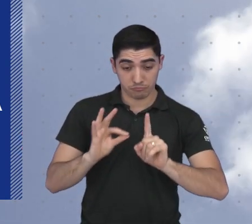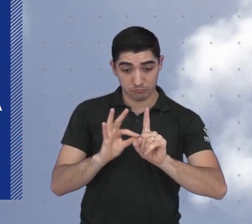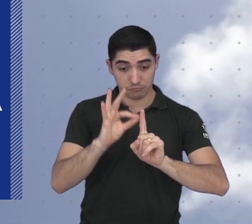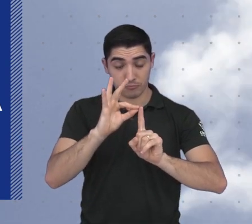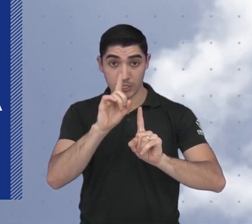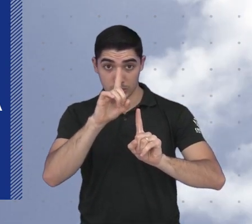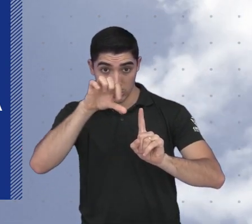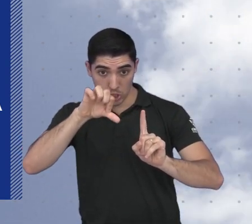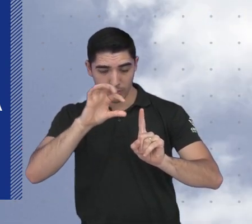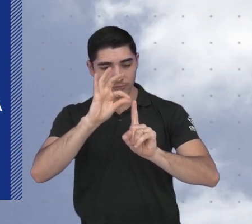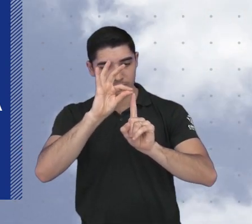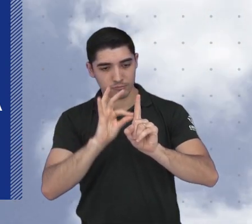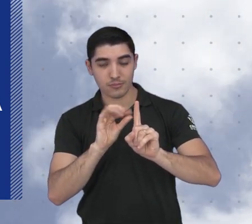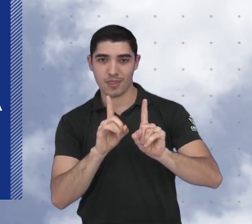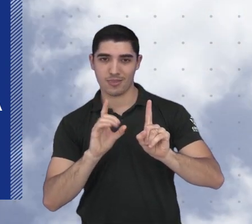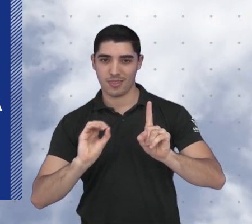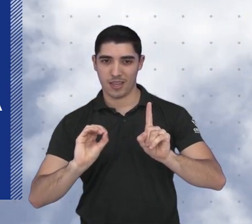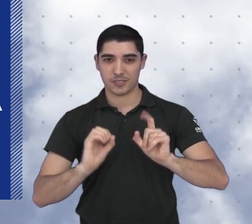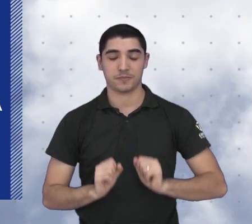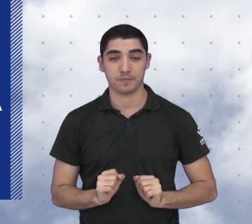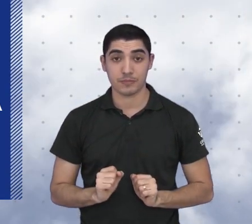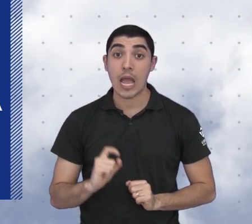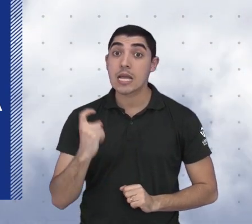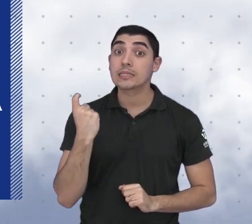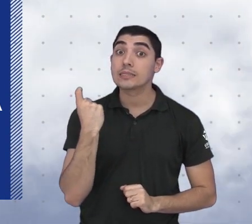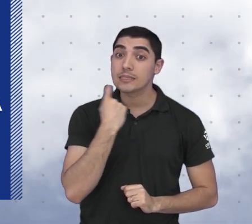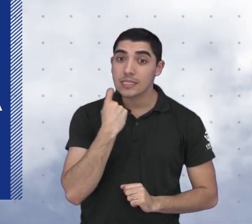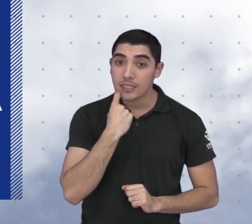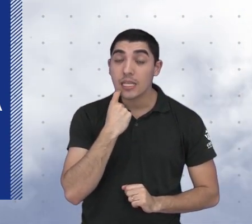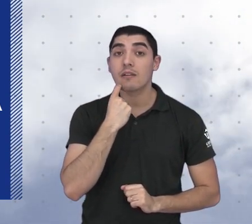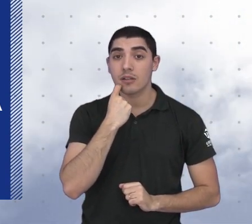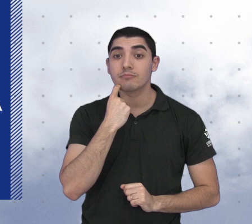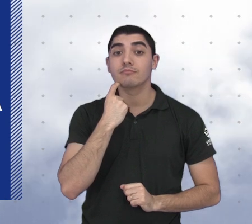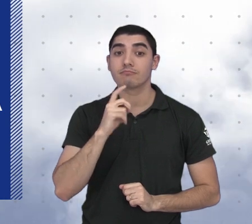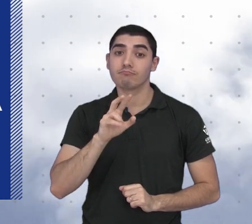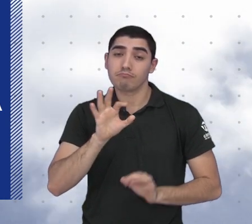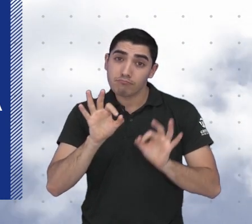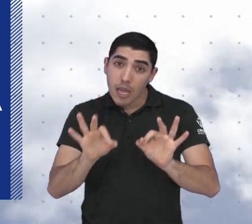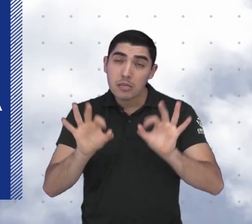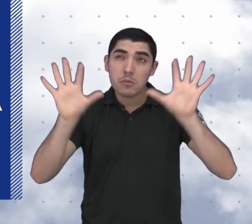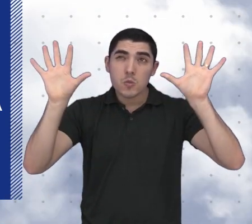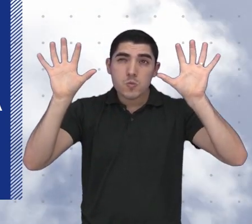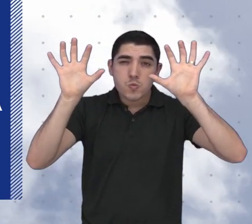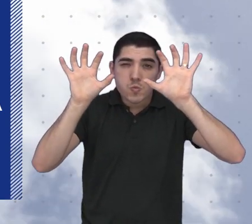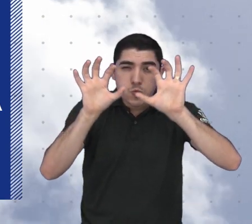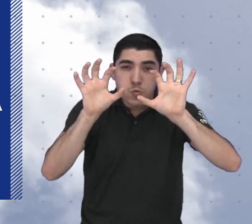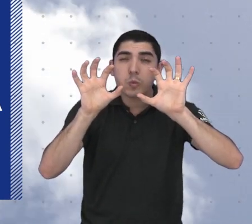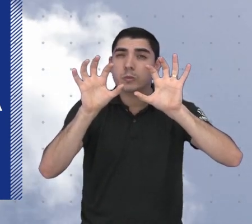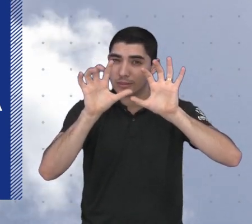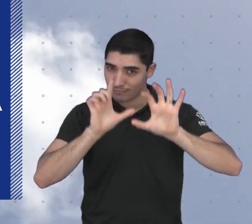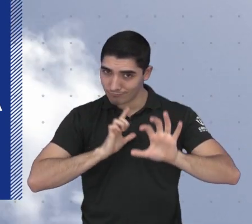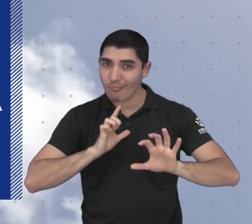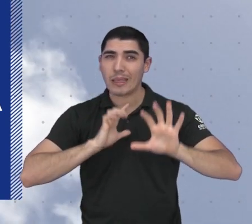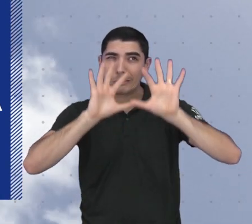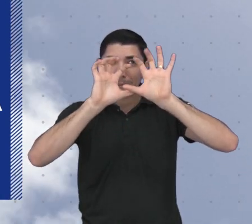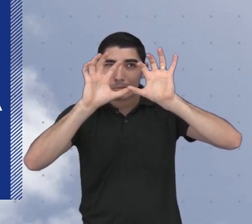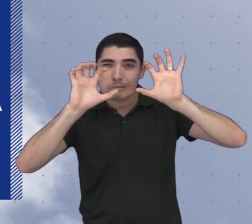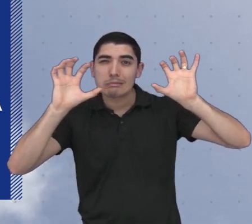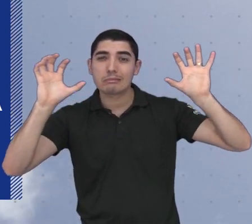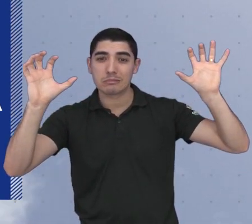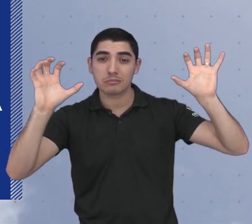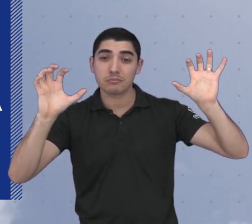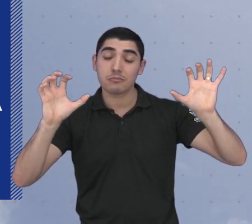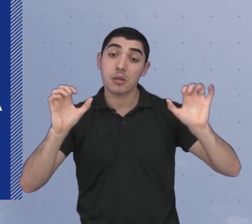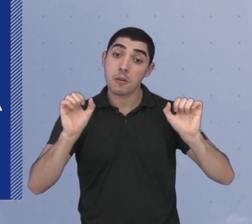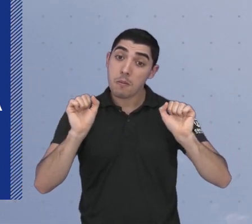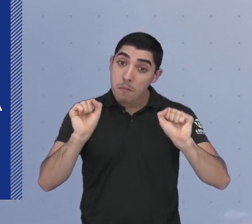máxima é de 19 e a mínima de 10 graus. Já na sexta-feira, o tempo ficará mais ameno, com muitas nuvens o dia todo